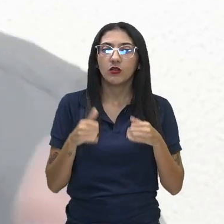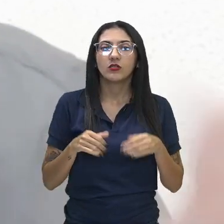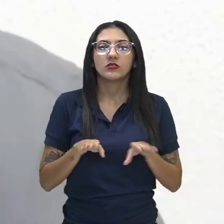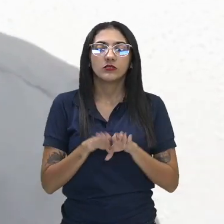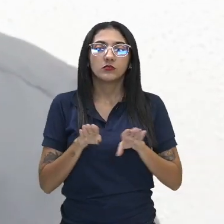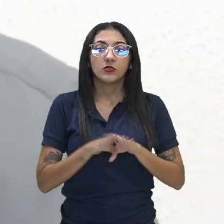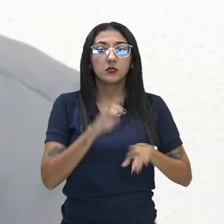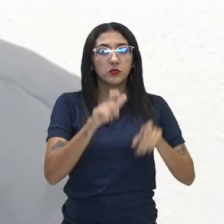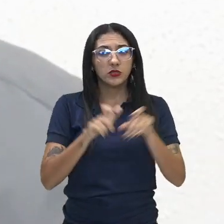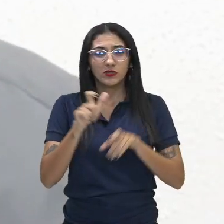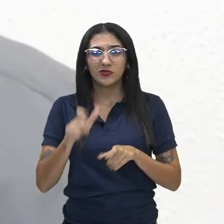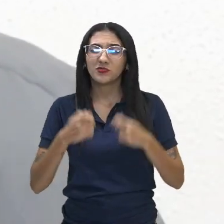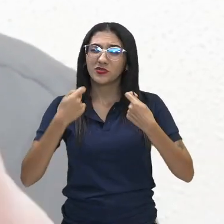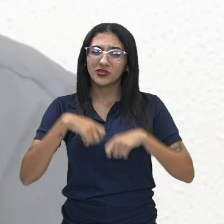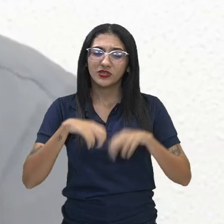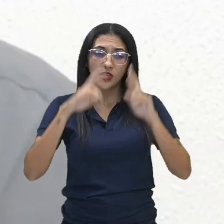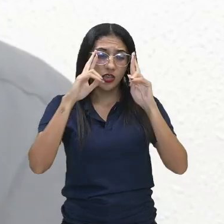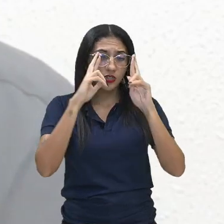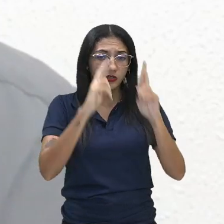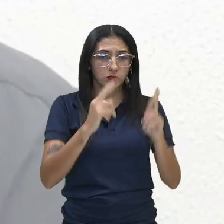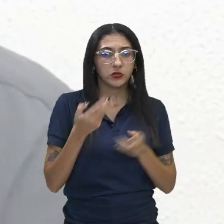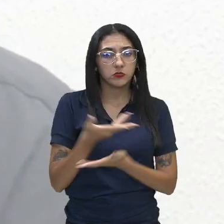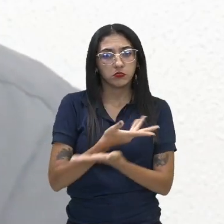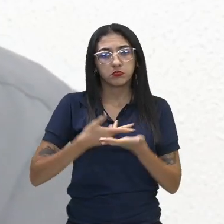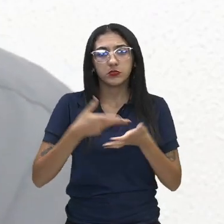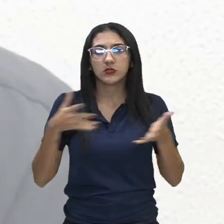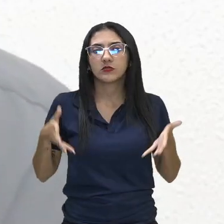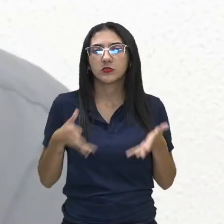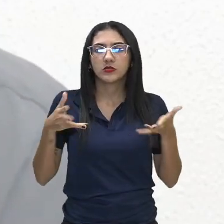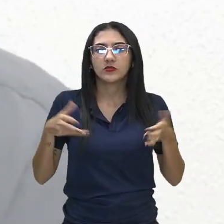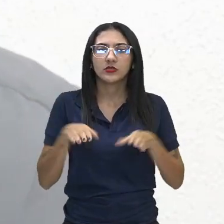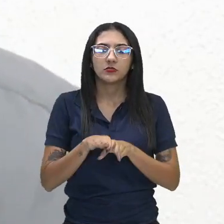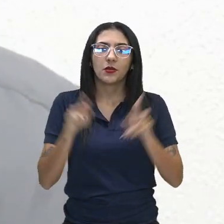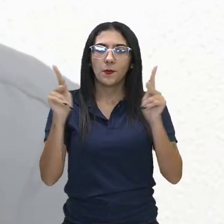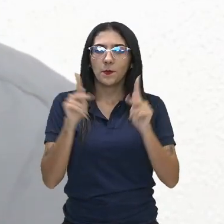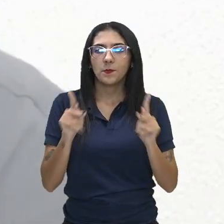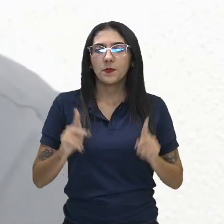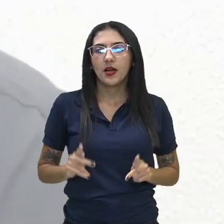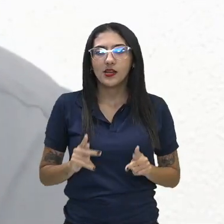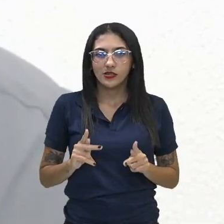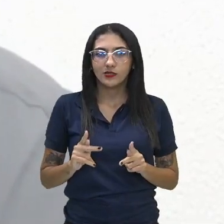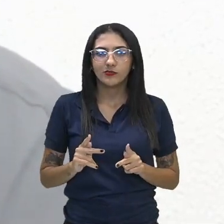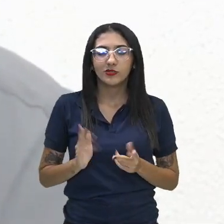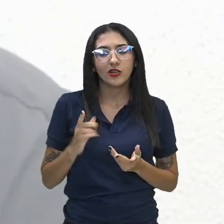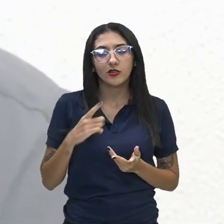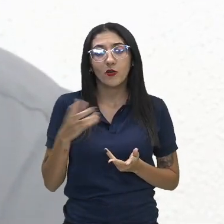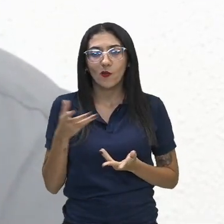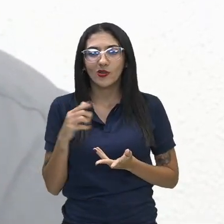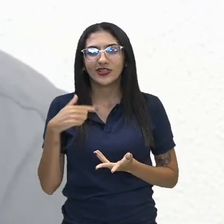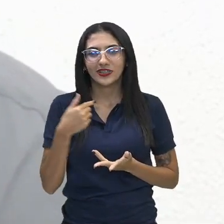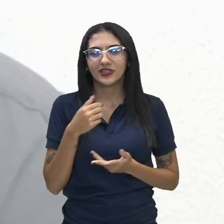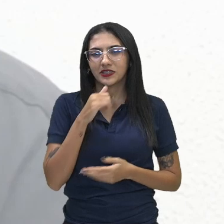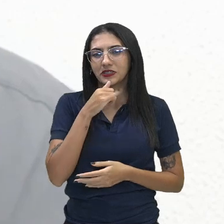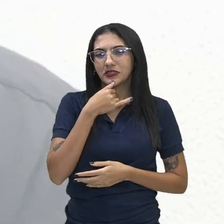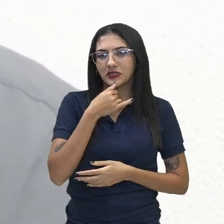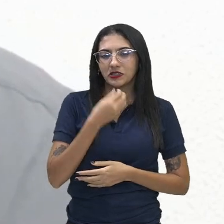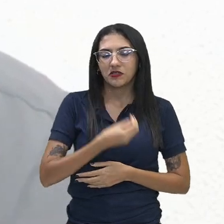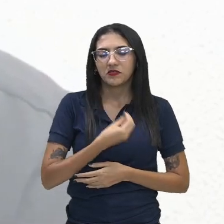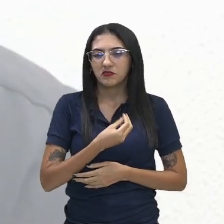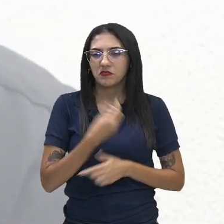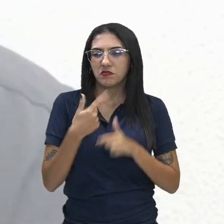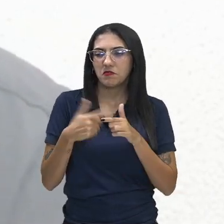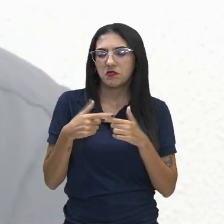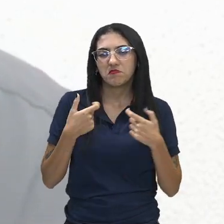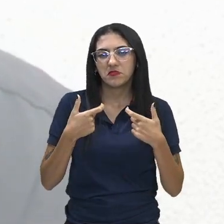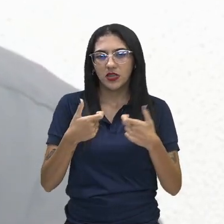que as pessoas se respeitam e que promove, acima de tudo, a paz, já que vivemos, infelizmente, tempos de guerra. Nesse